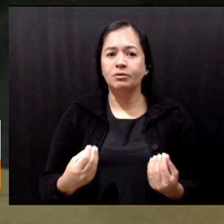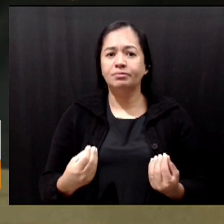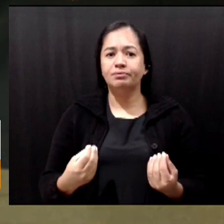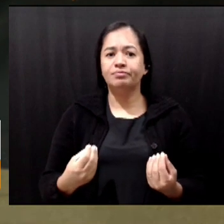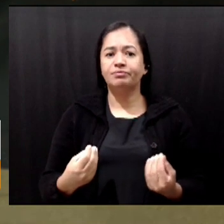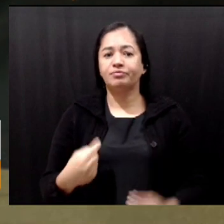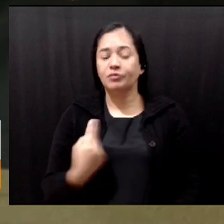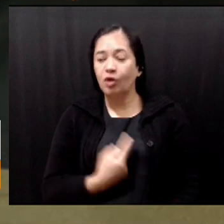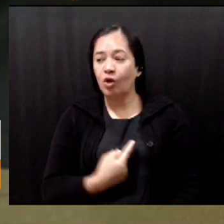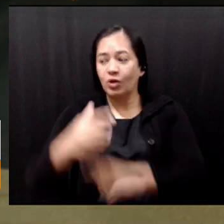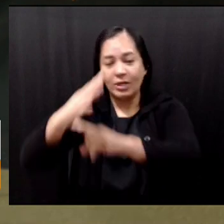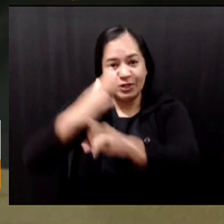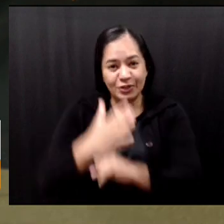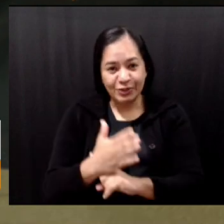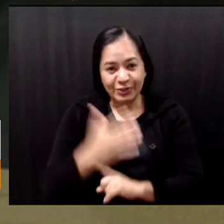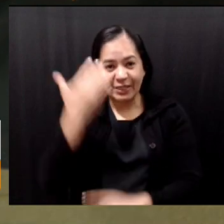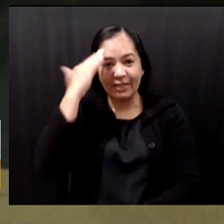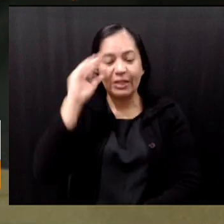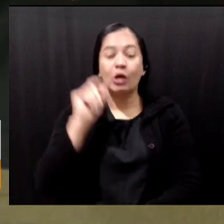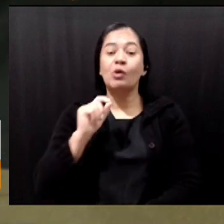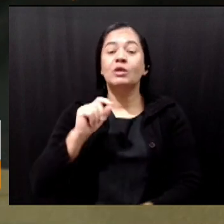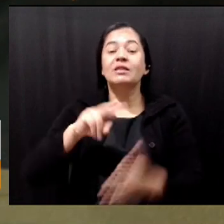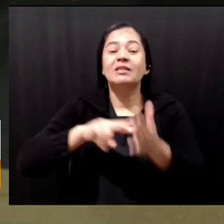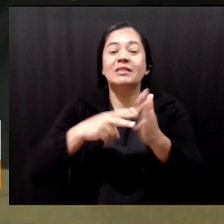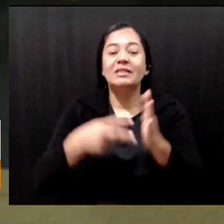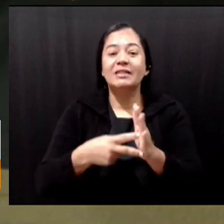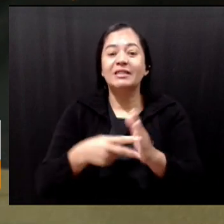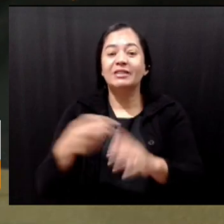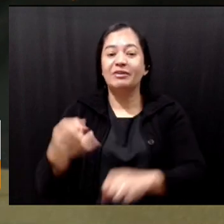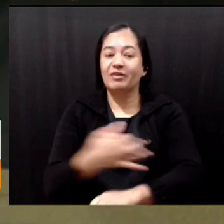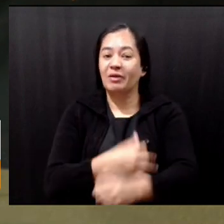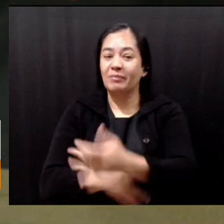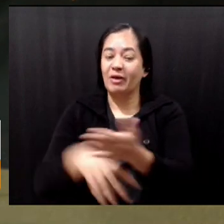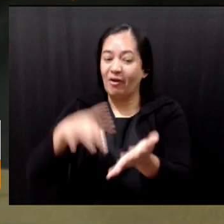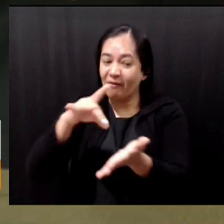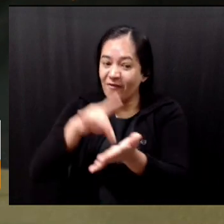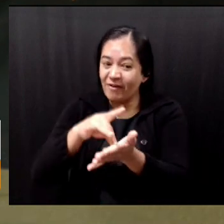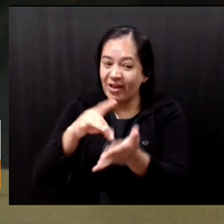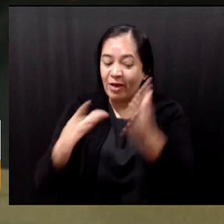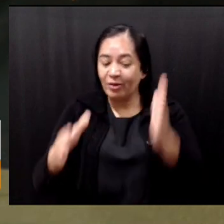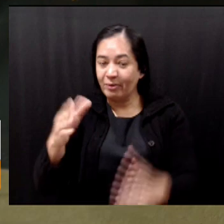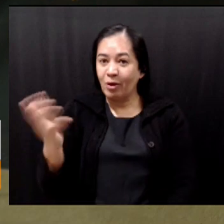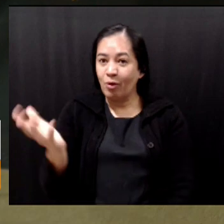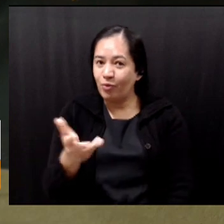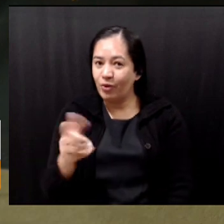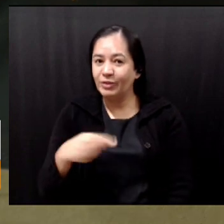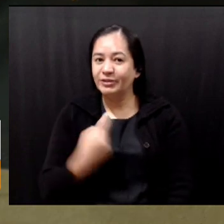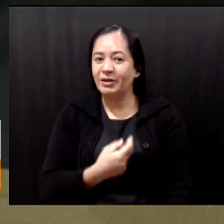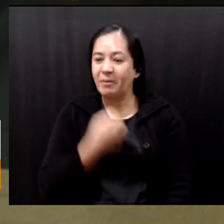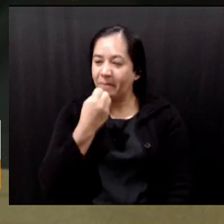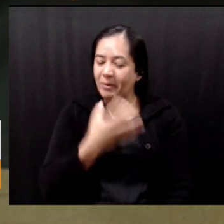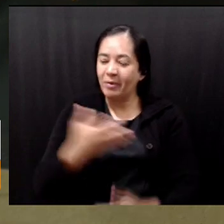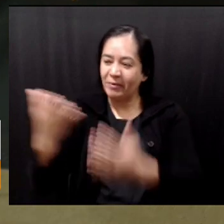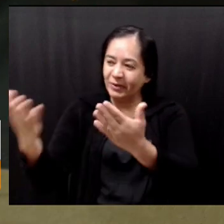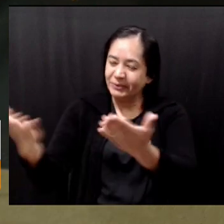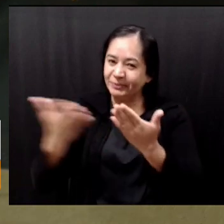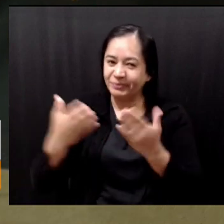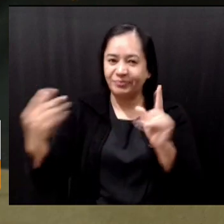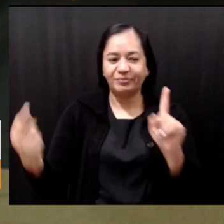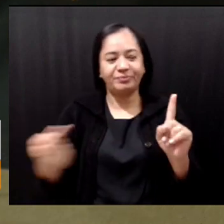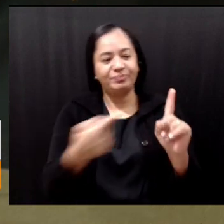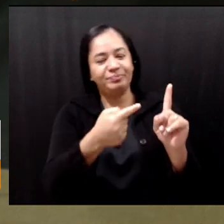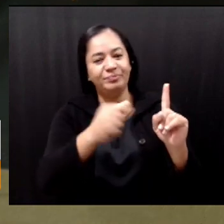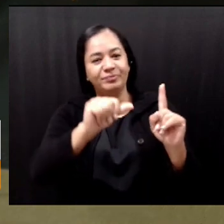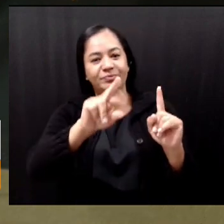a entender o que é afeto verdadeiro na era da pressa, a gente dá as boas-vindas, então, ao Arthur